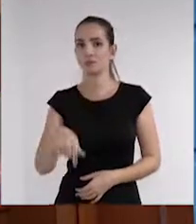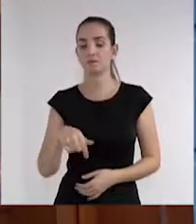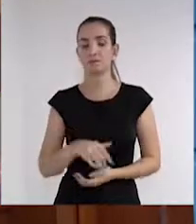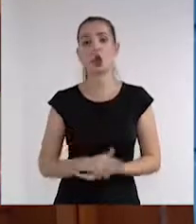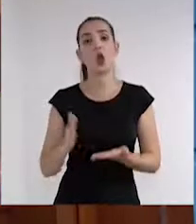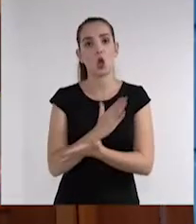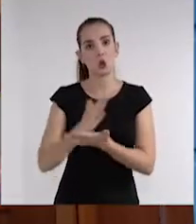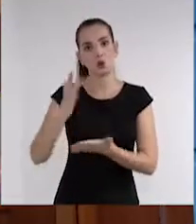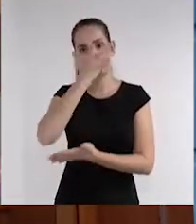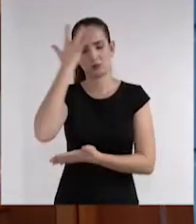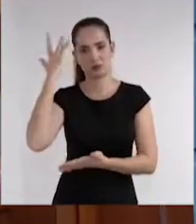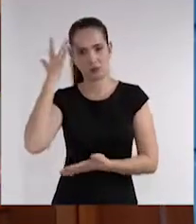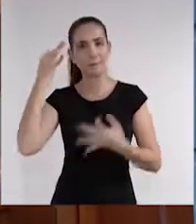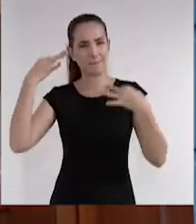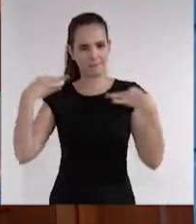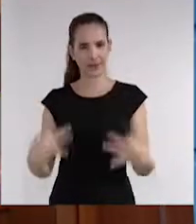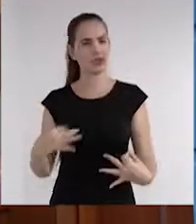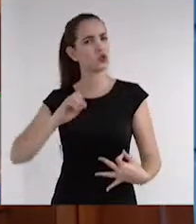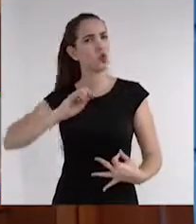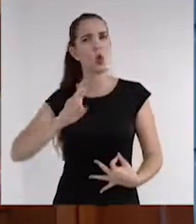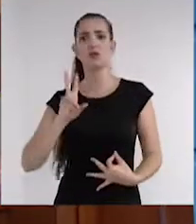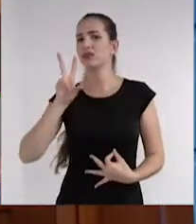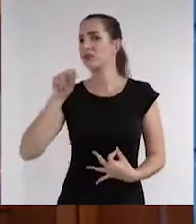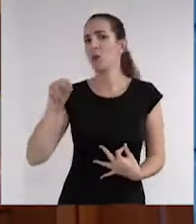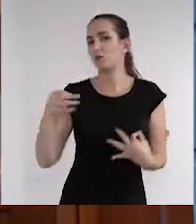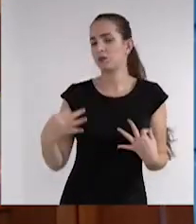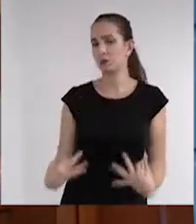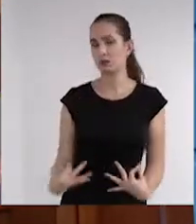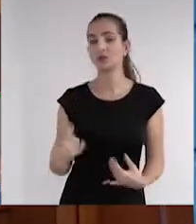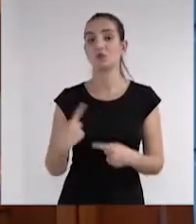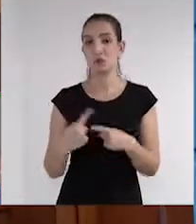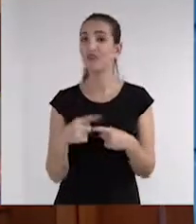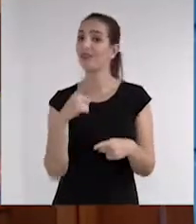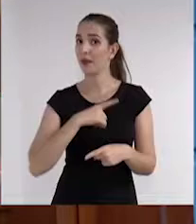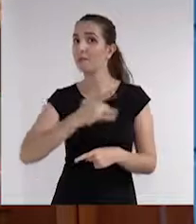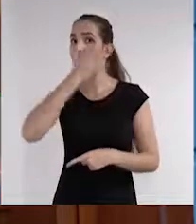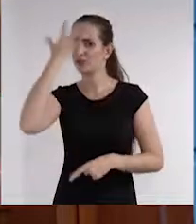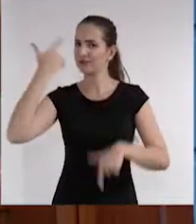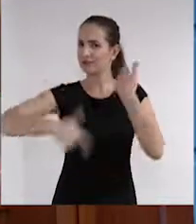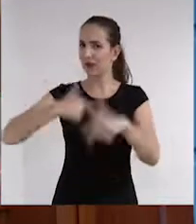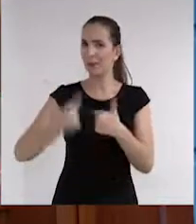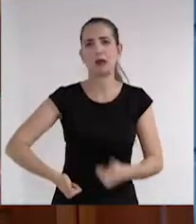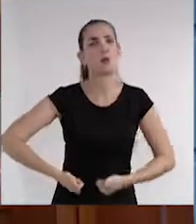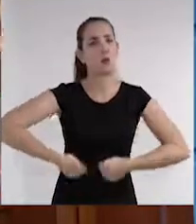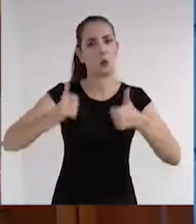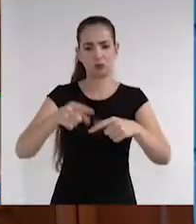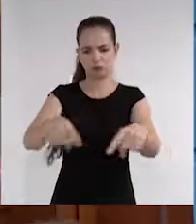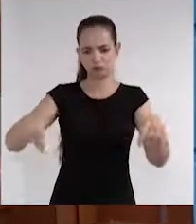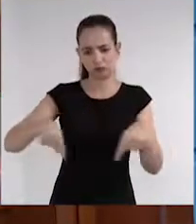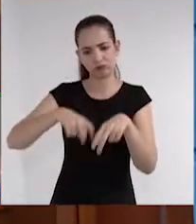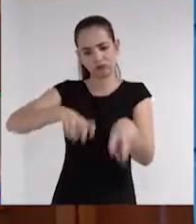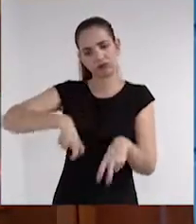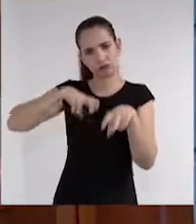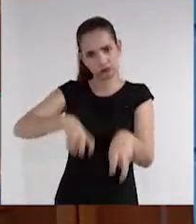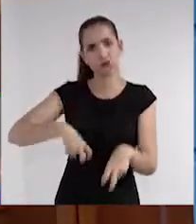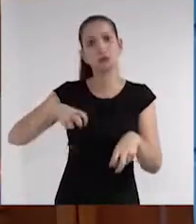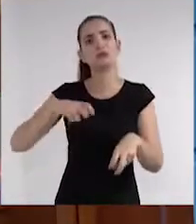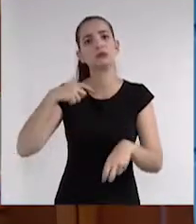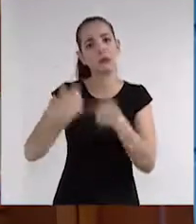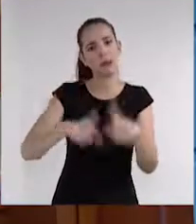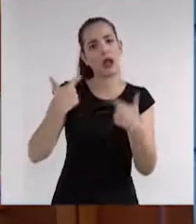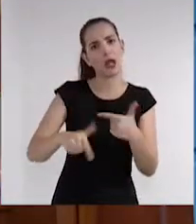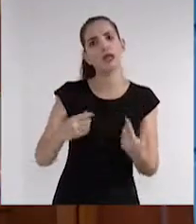Alguns produtores não merecem. Porque eles produzem, de fato, eles tocam a máquina desse país nosso, eles abastecem os grandes centros.